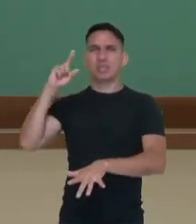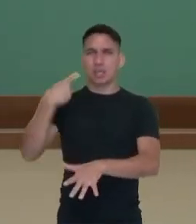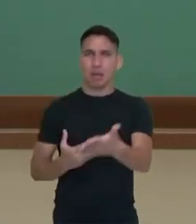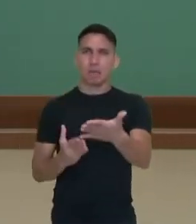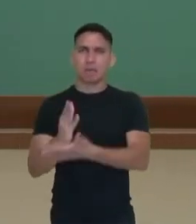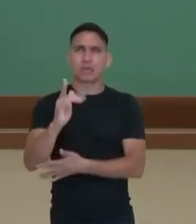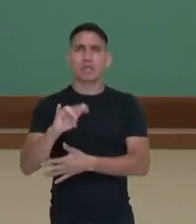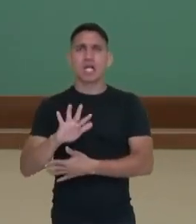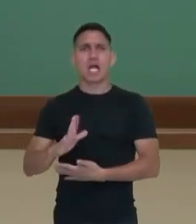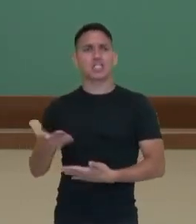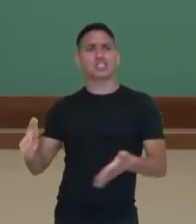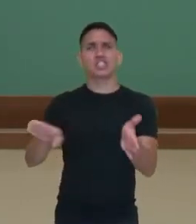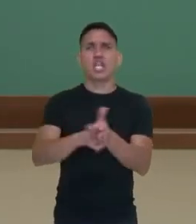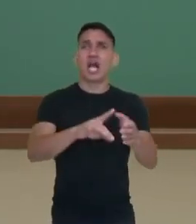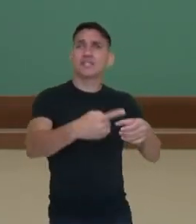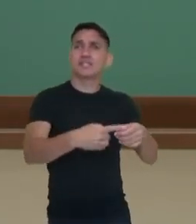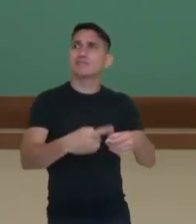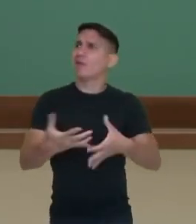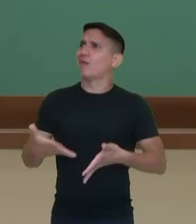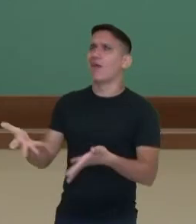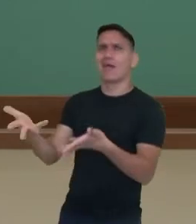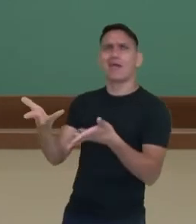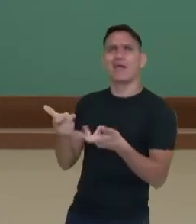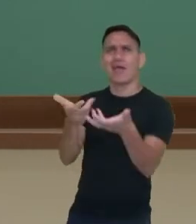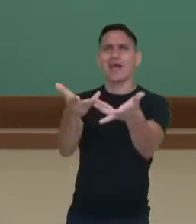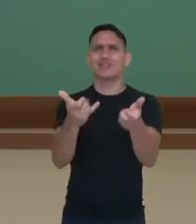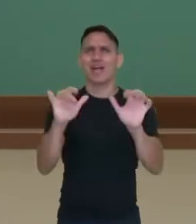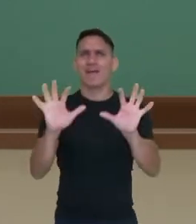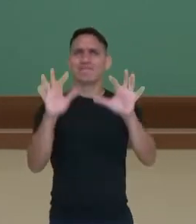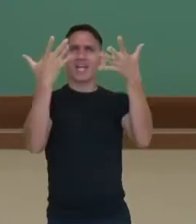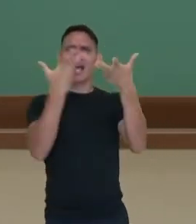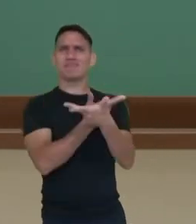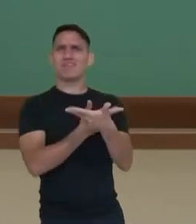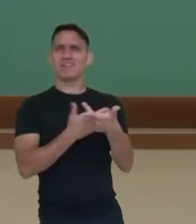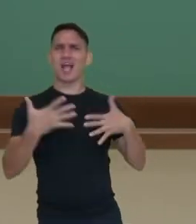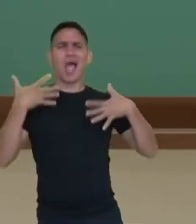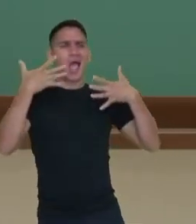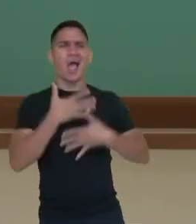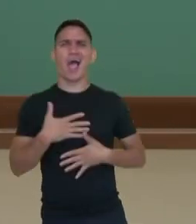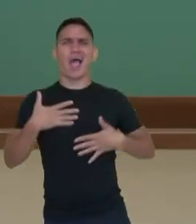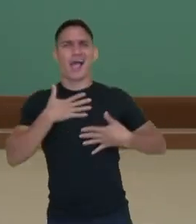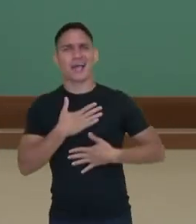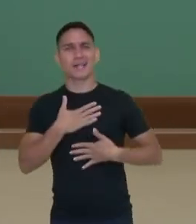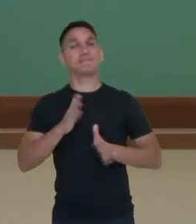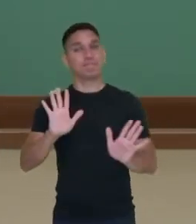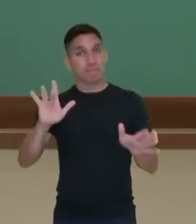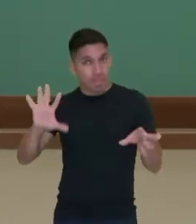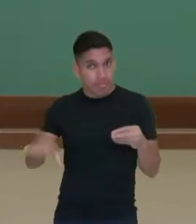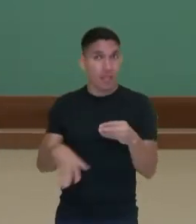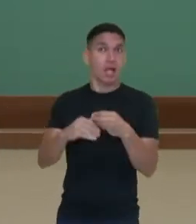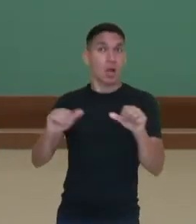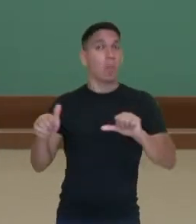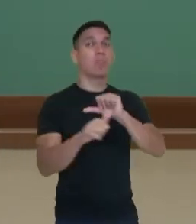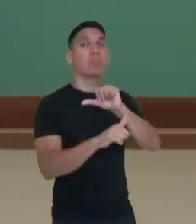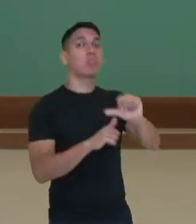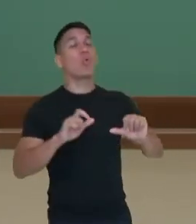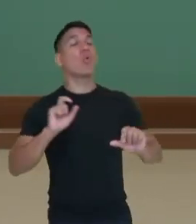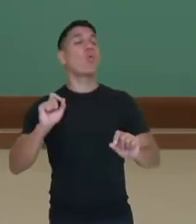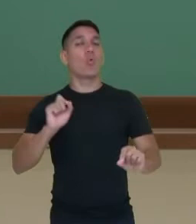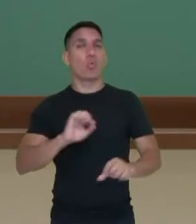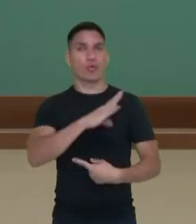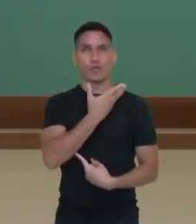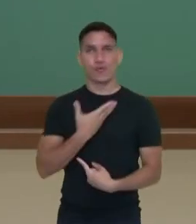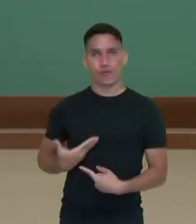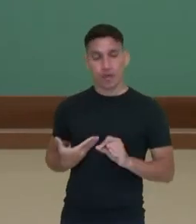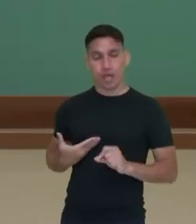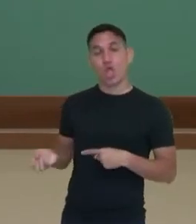cidades em clima de festa, de alegria, de comemoração. Para completar então essa mudança de governo, este